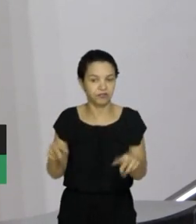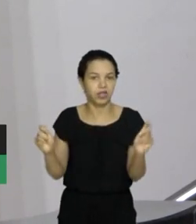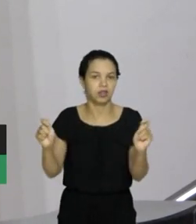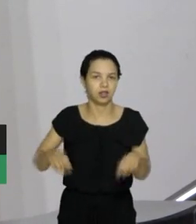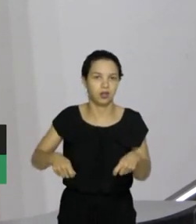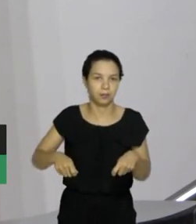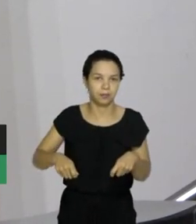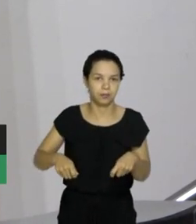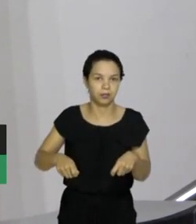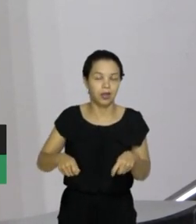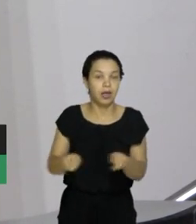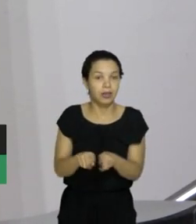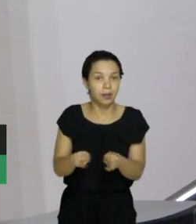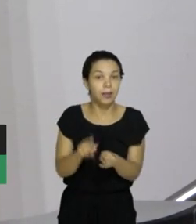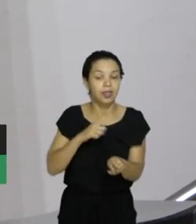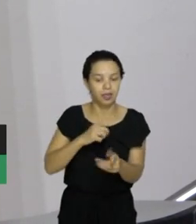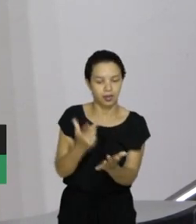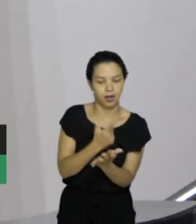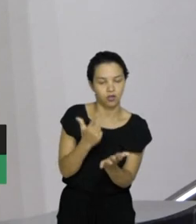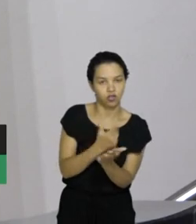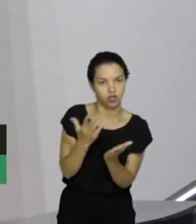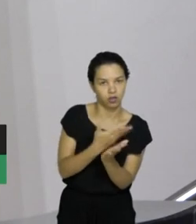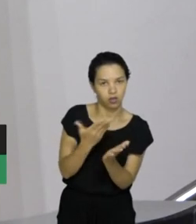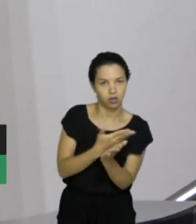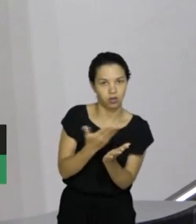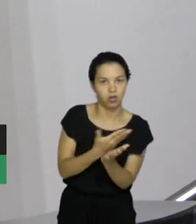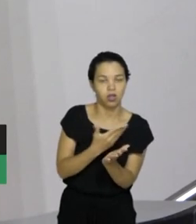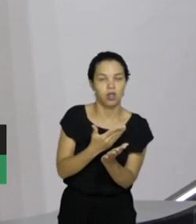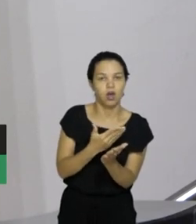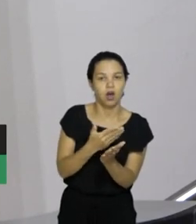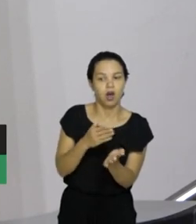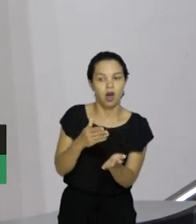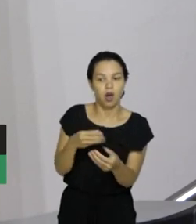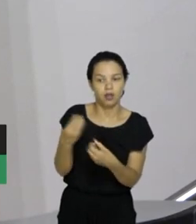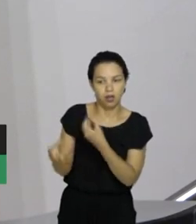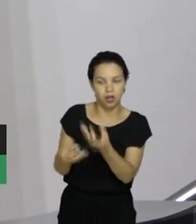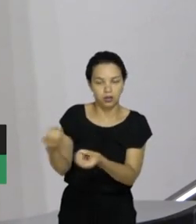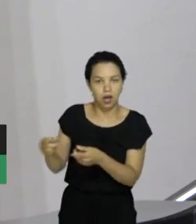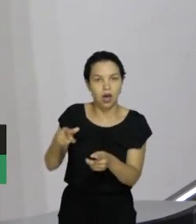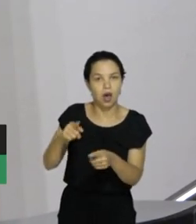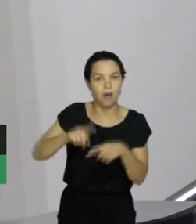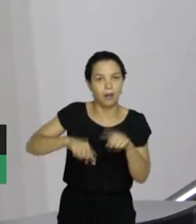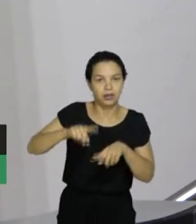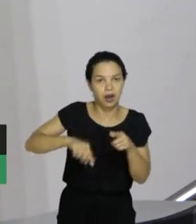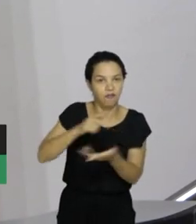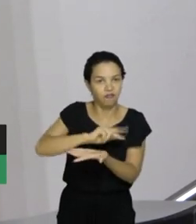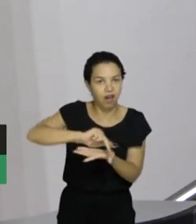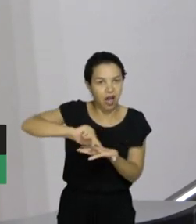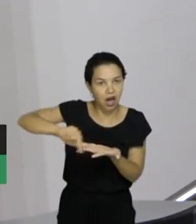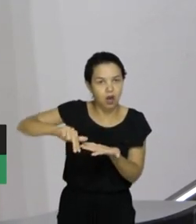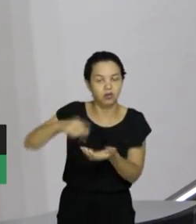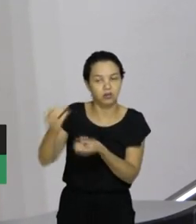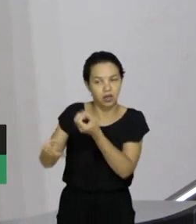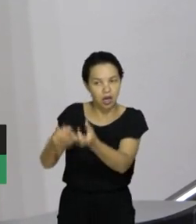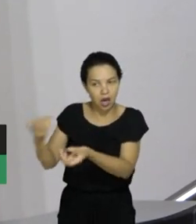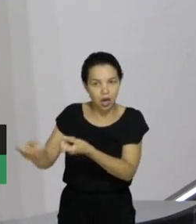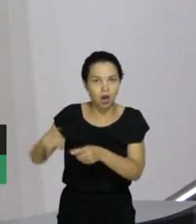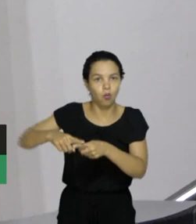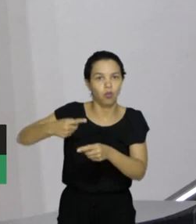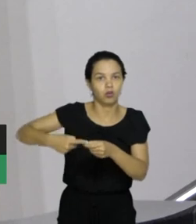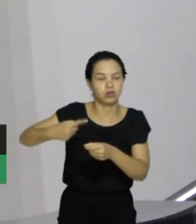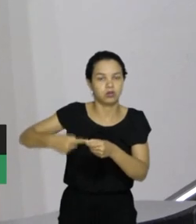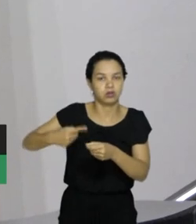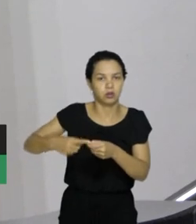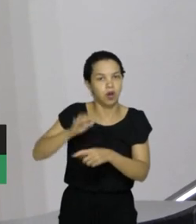como cartilhas de orientação e materiais que podem ser usados nos nossos municípios para enfrentar